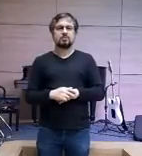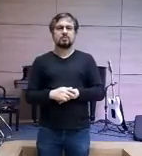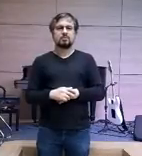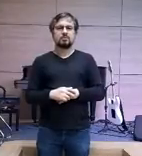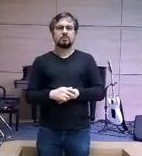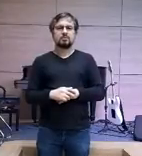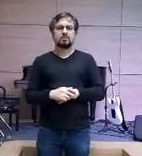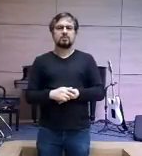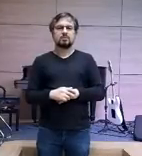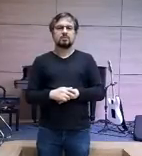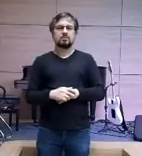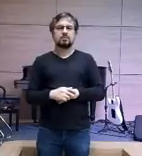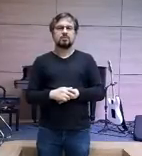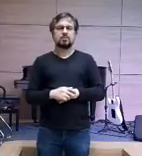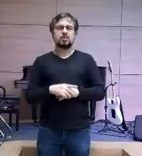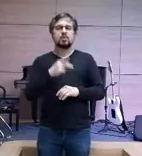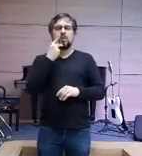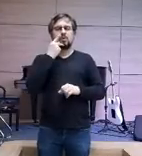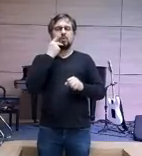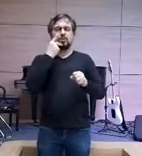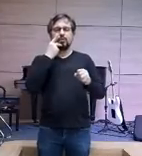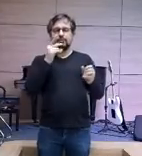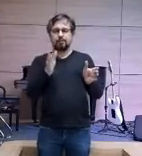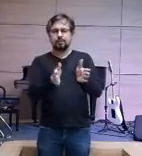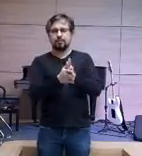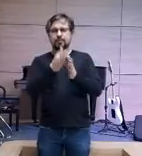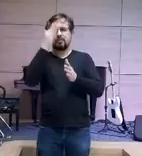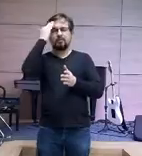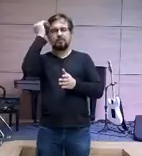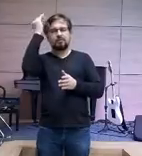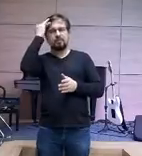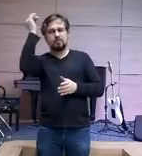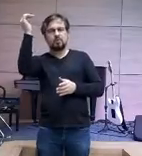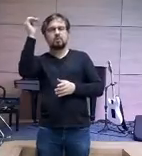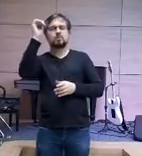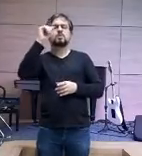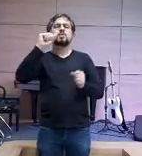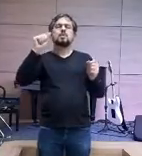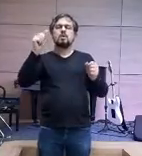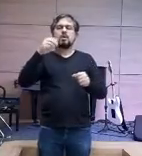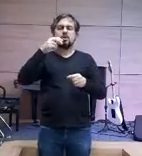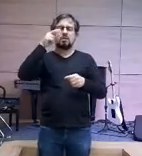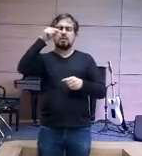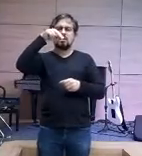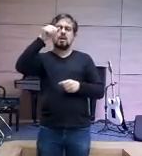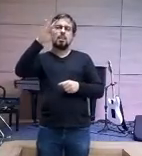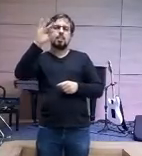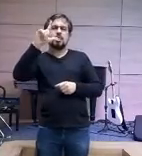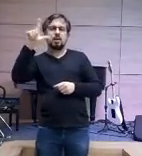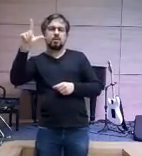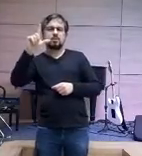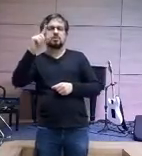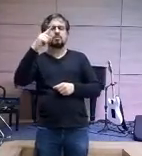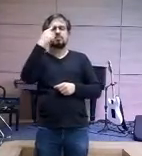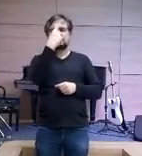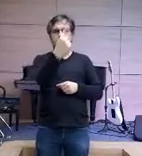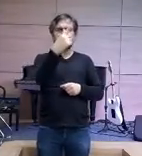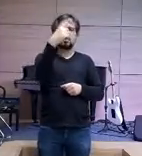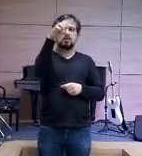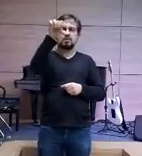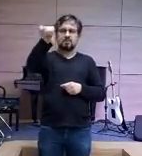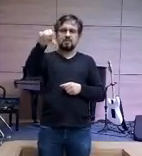de 1917 G1 e o natal de 1917